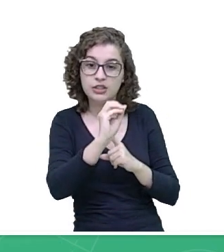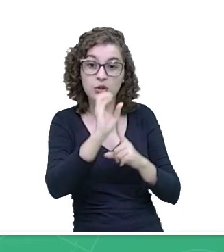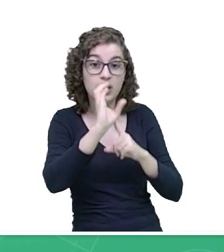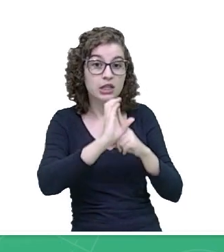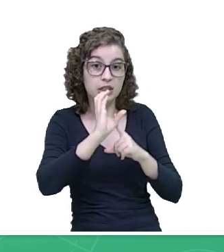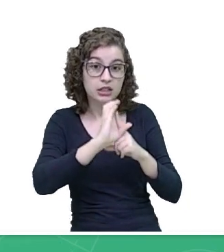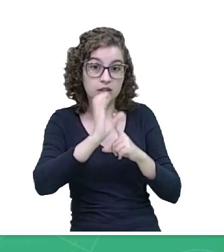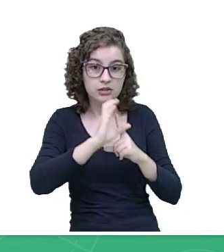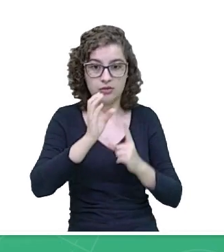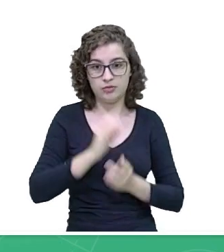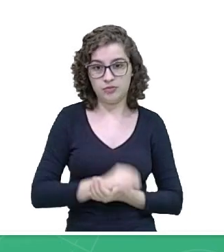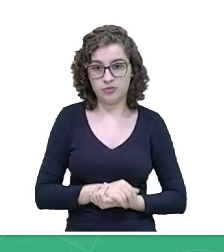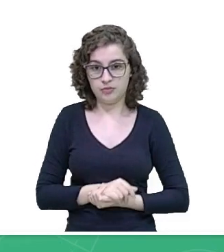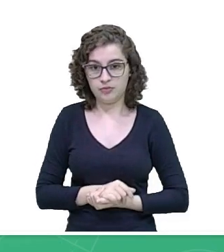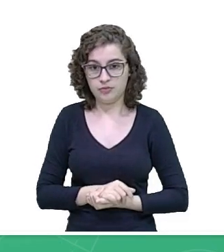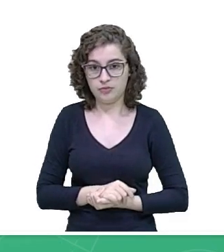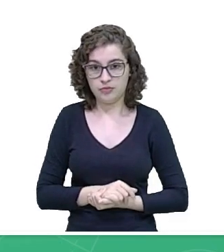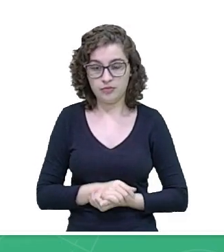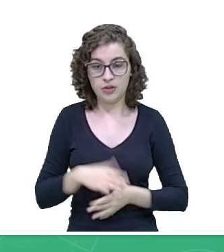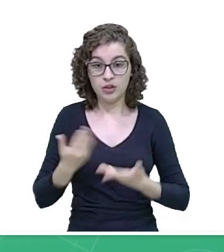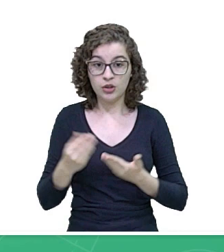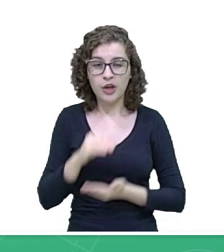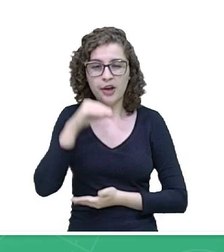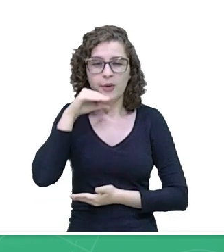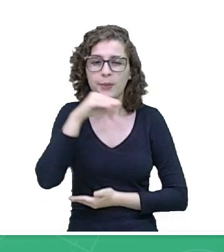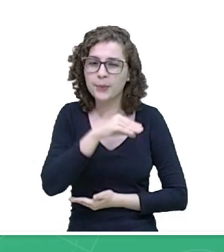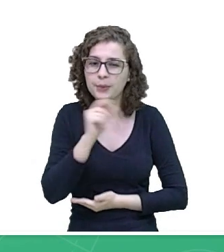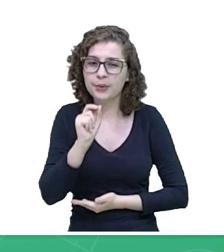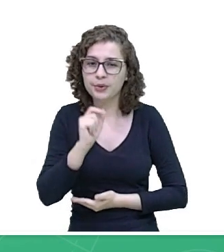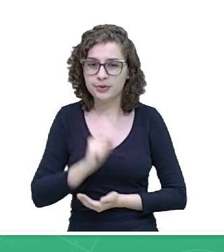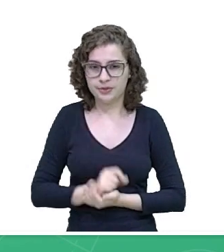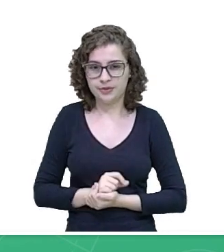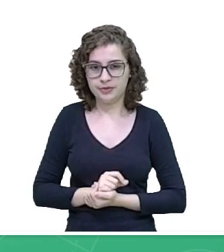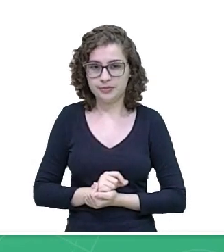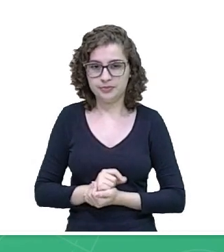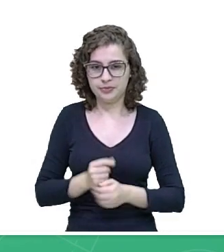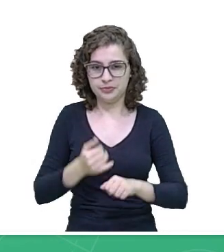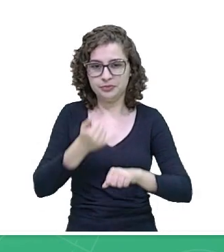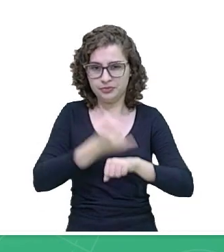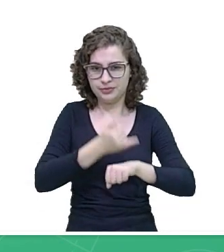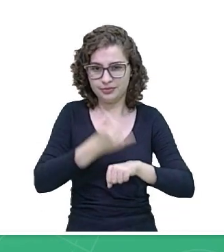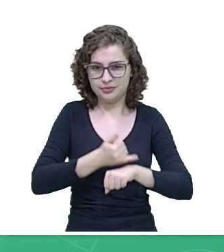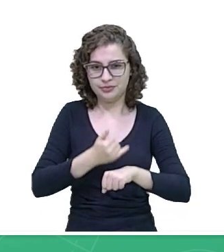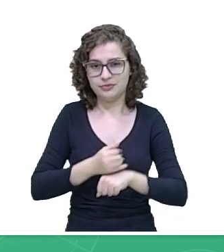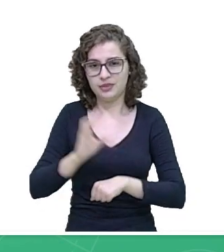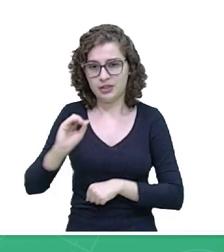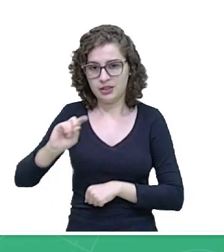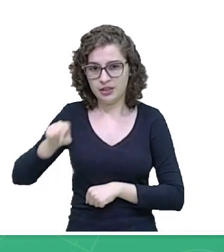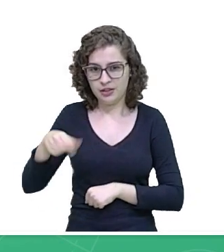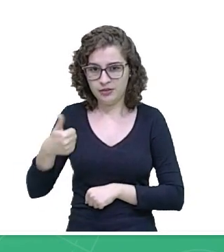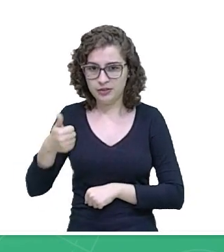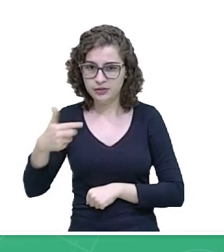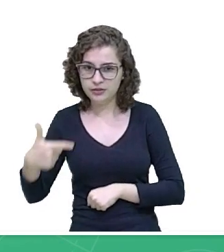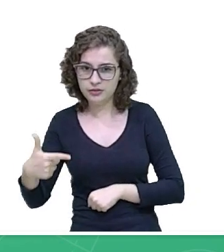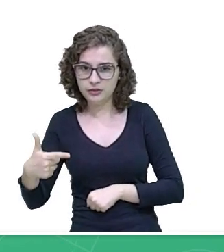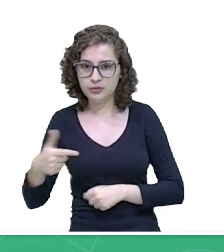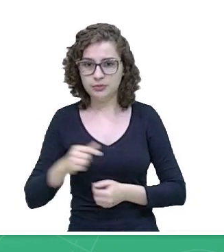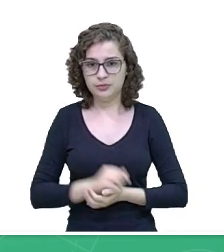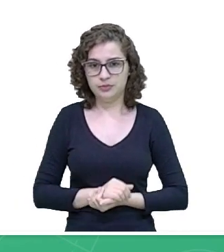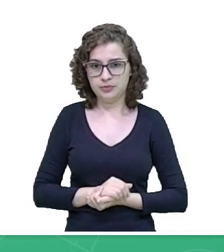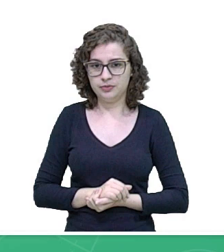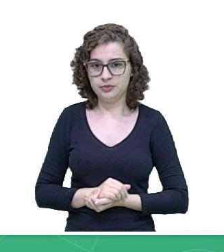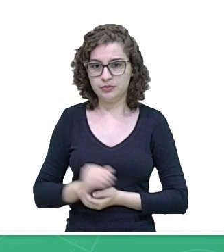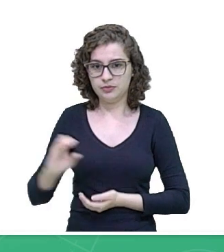Celsius. A gente vai considerar o calor específico sensível do aço como sendo 0,12